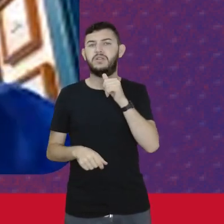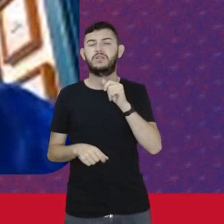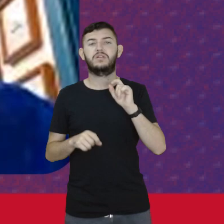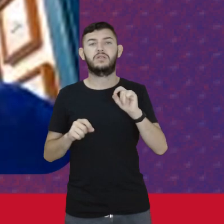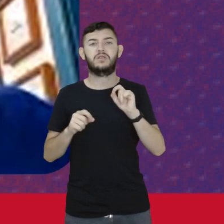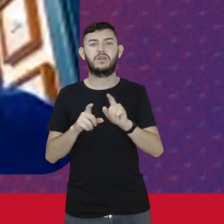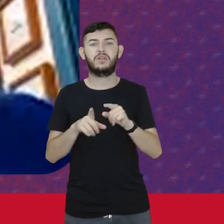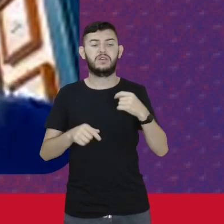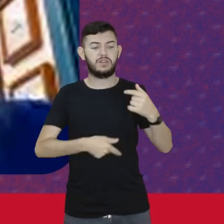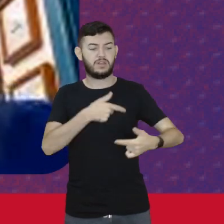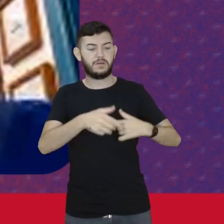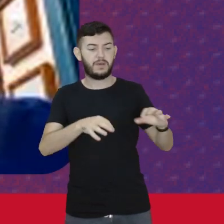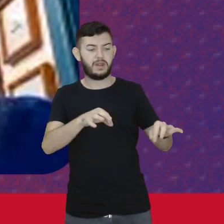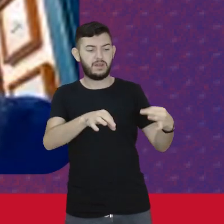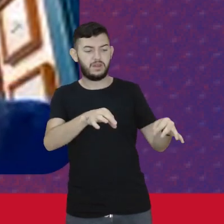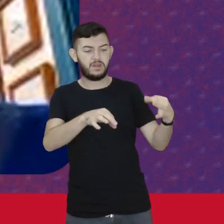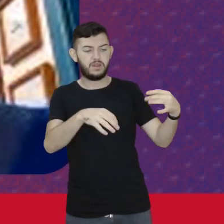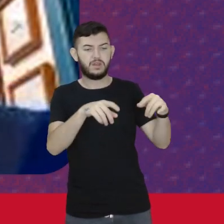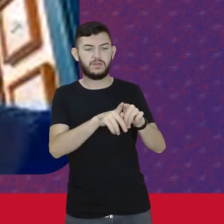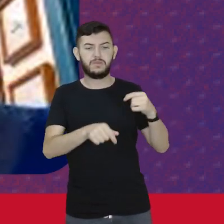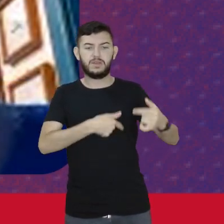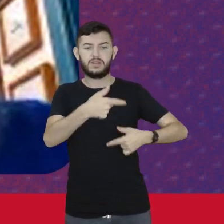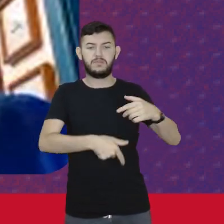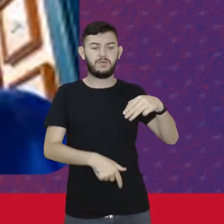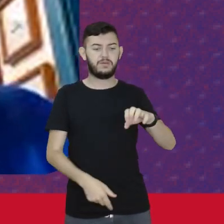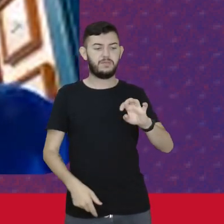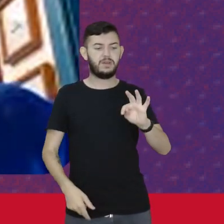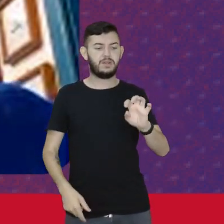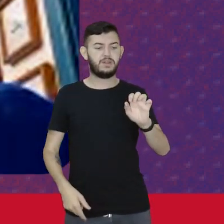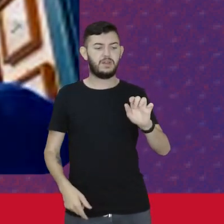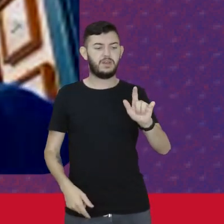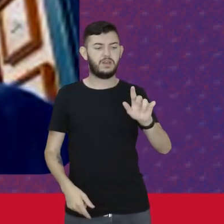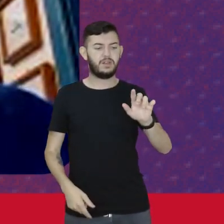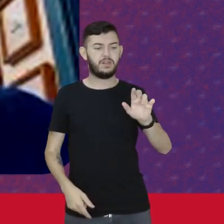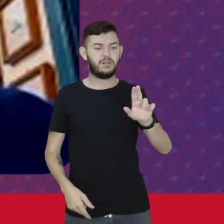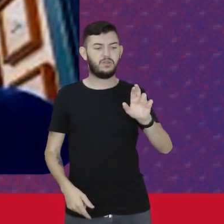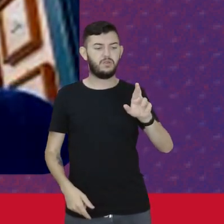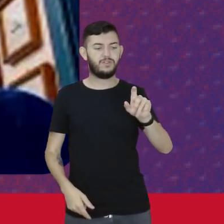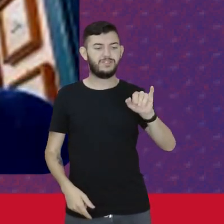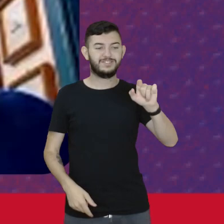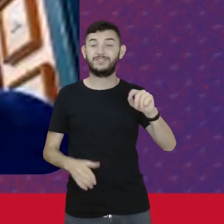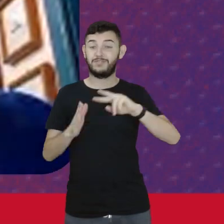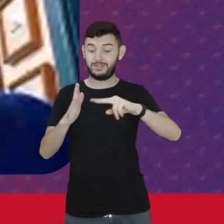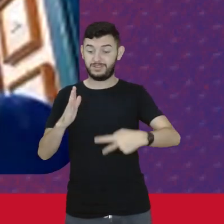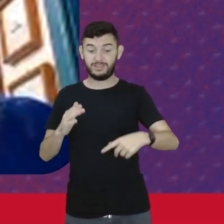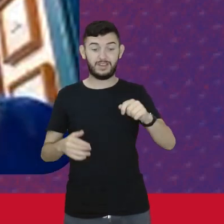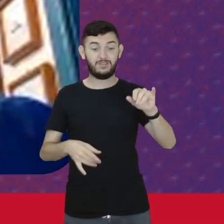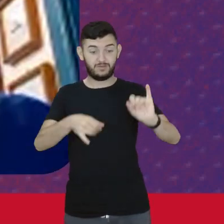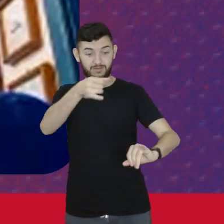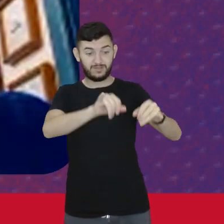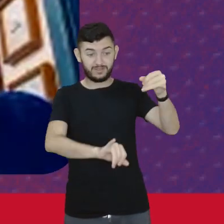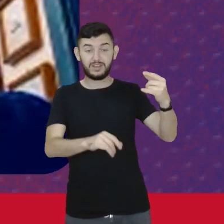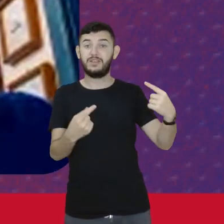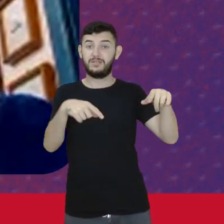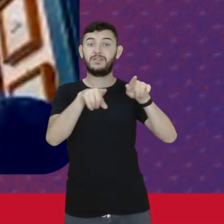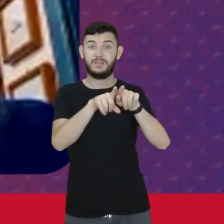tecelãs, metalúrgicas, químicas, dos sindicatos químicos também vieram várias mulheres,